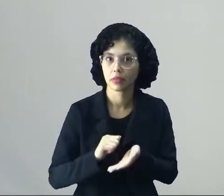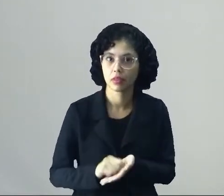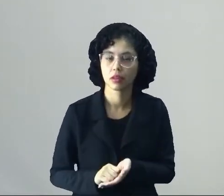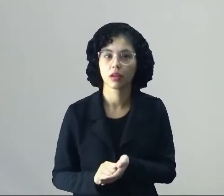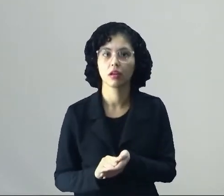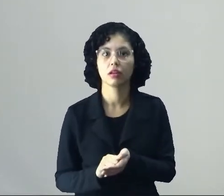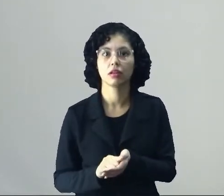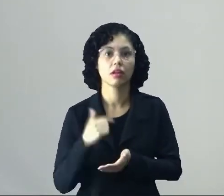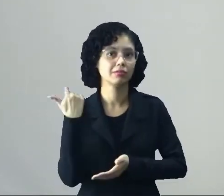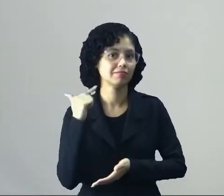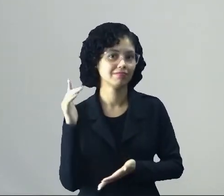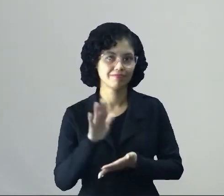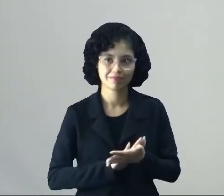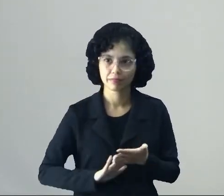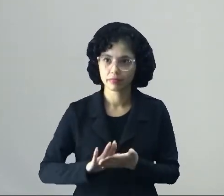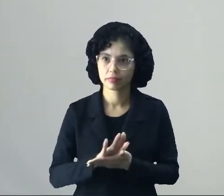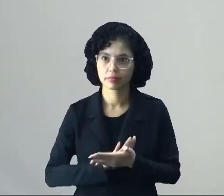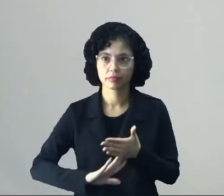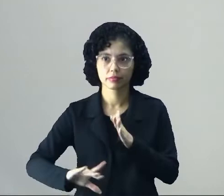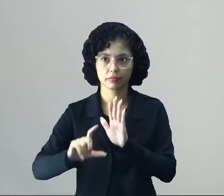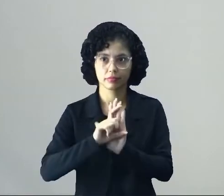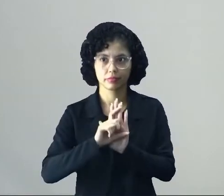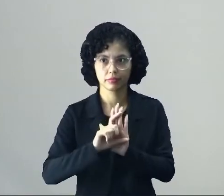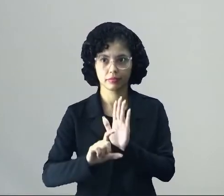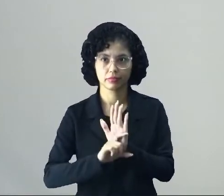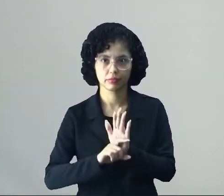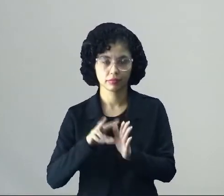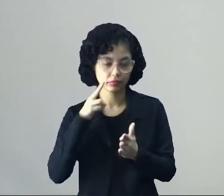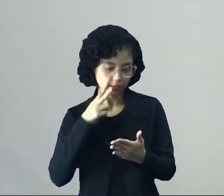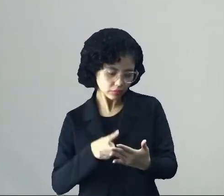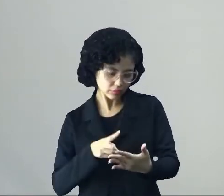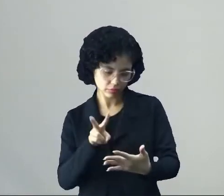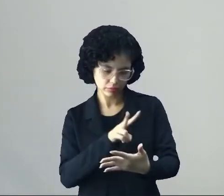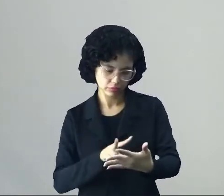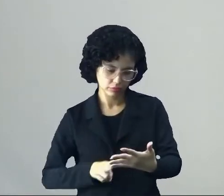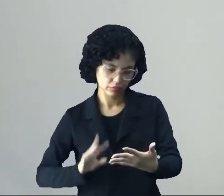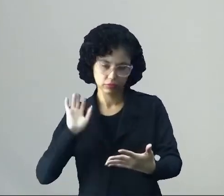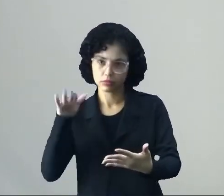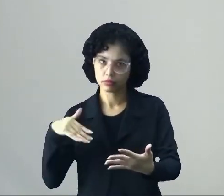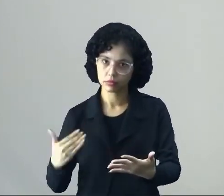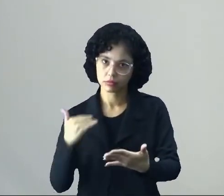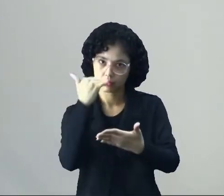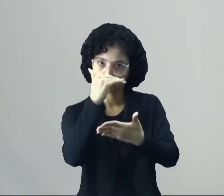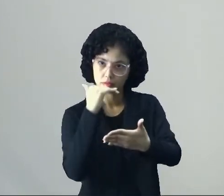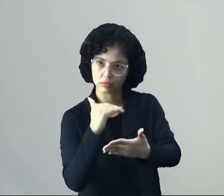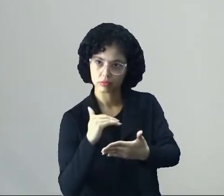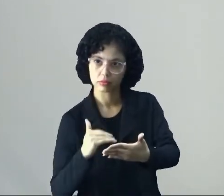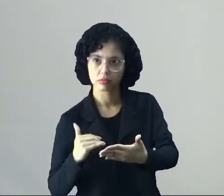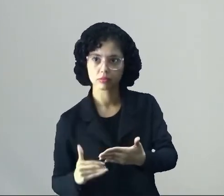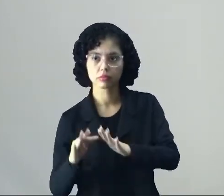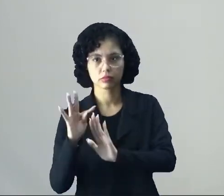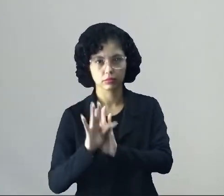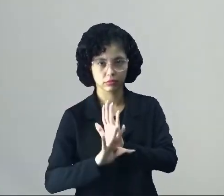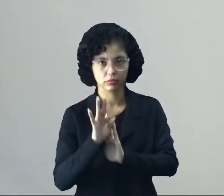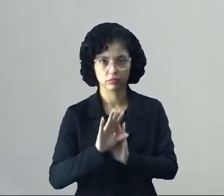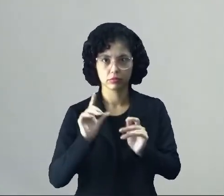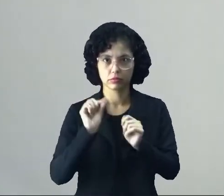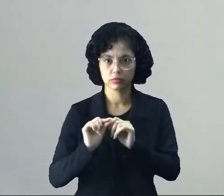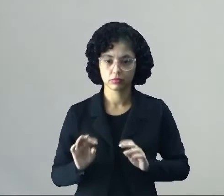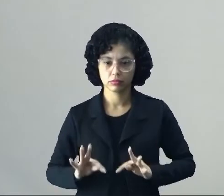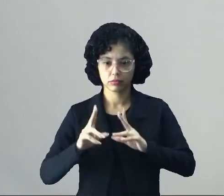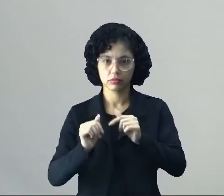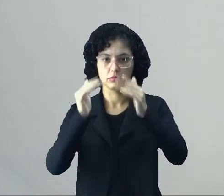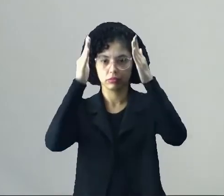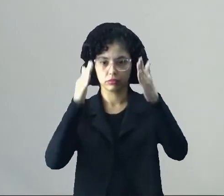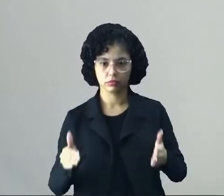texto dele sem mostrar para quem está corrigindo quais são os parágrafos daquele texto. Ele faz